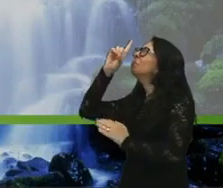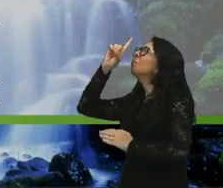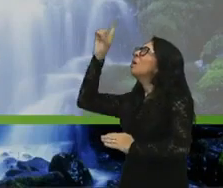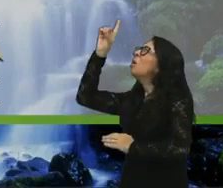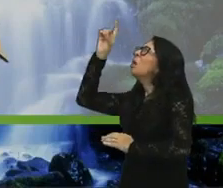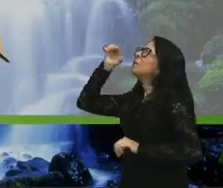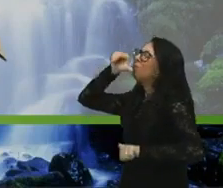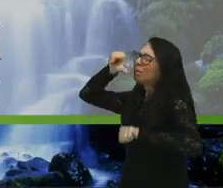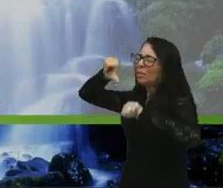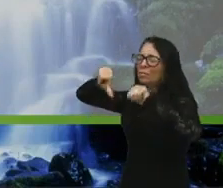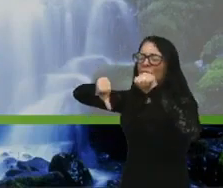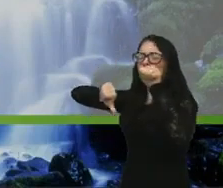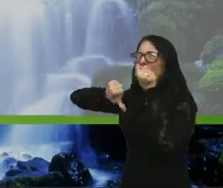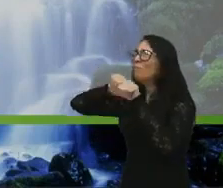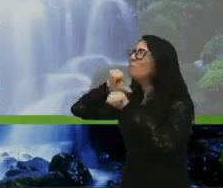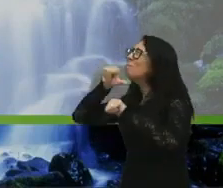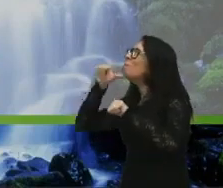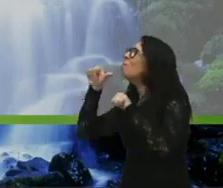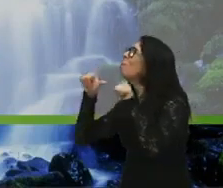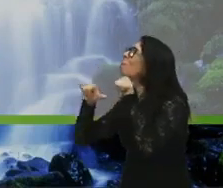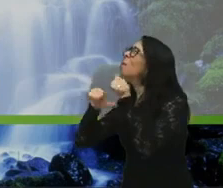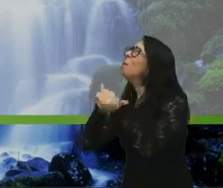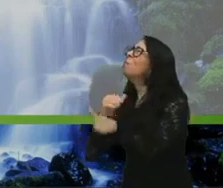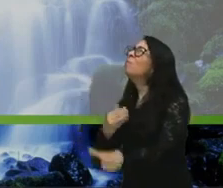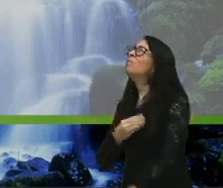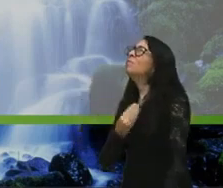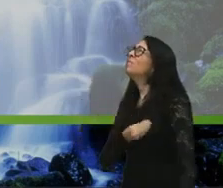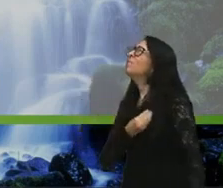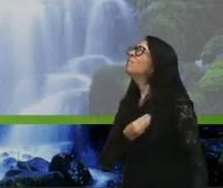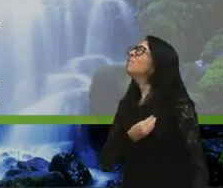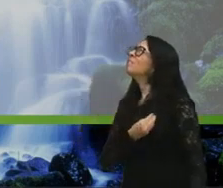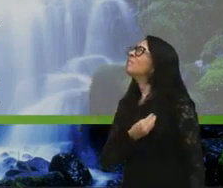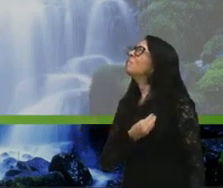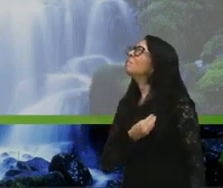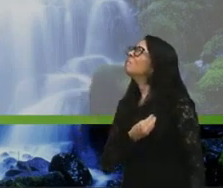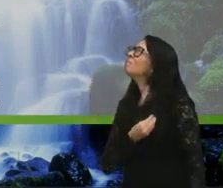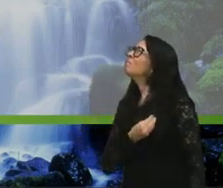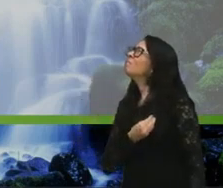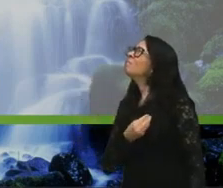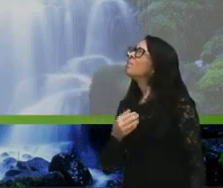faça de você uma pessoa íntegra e verdadeira.